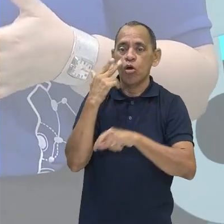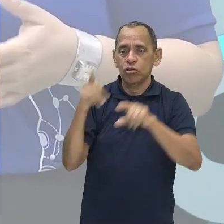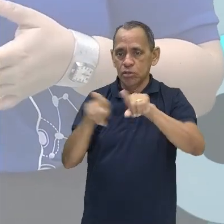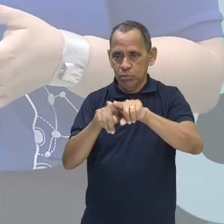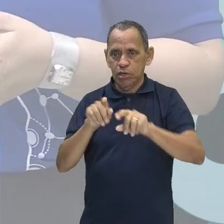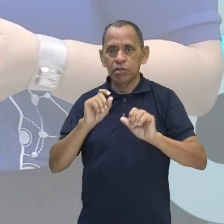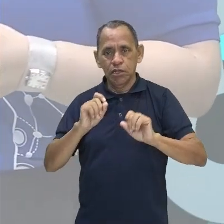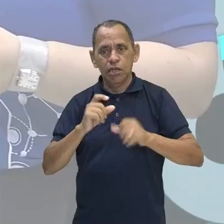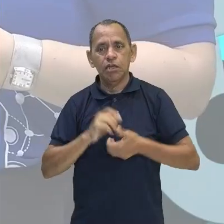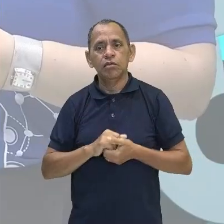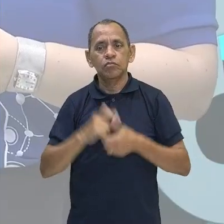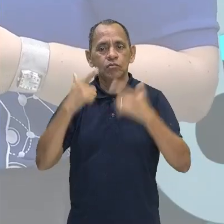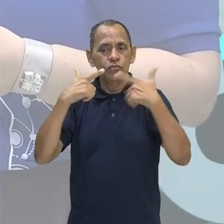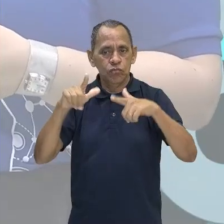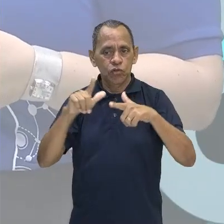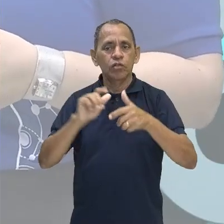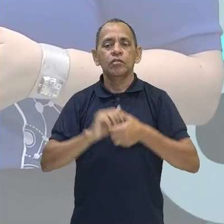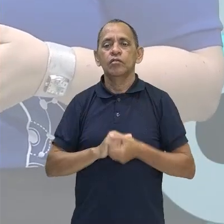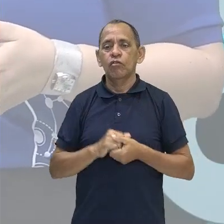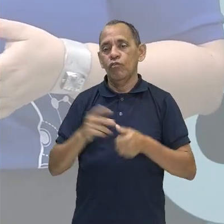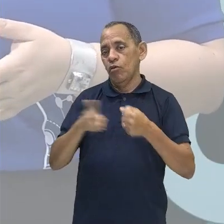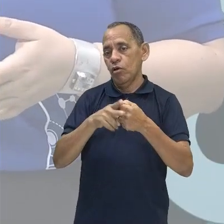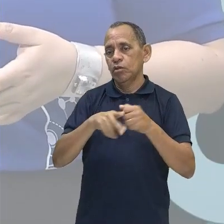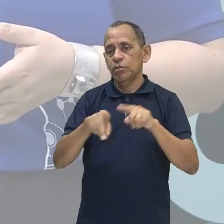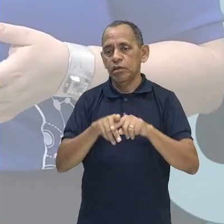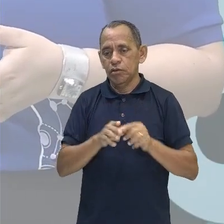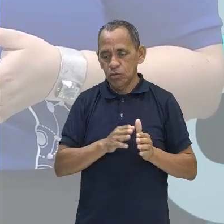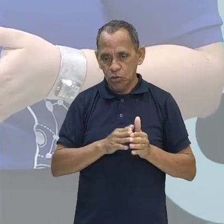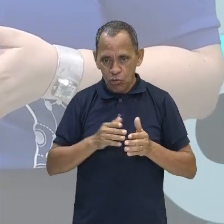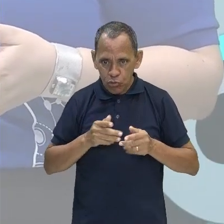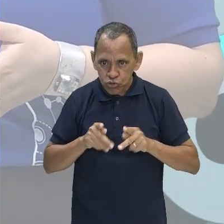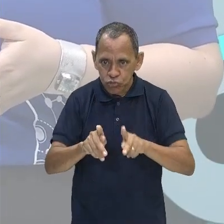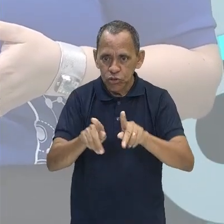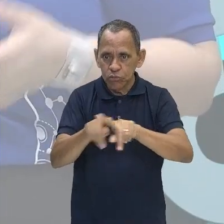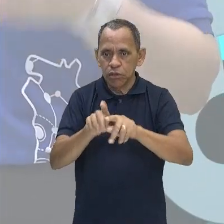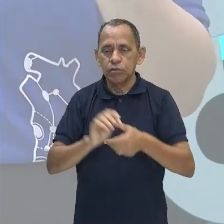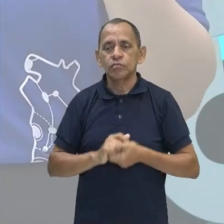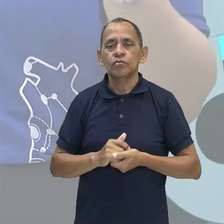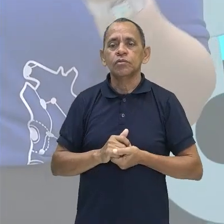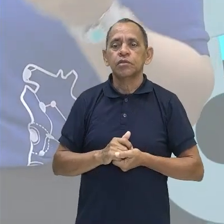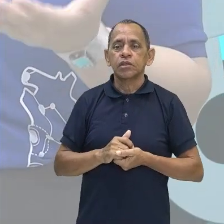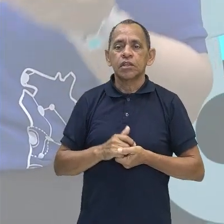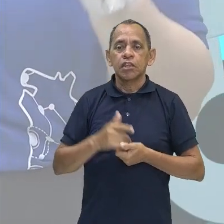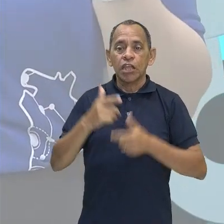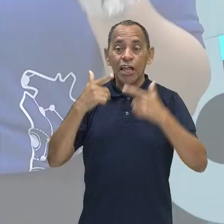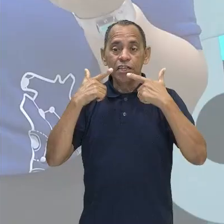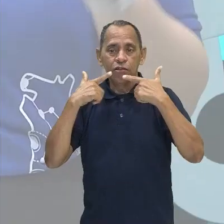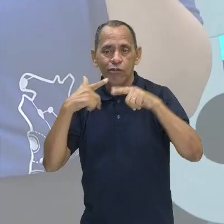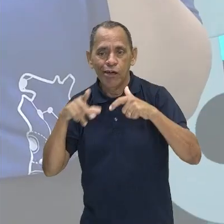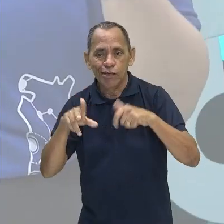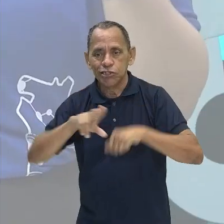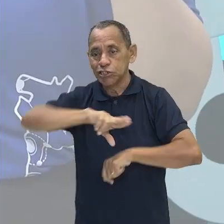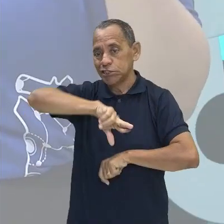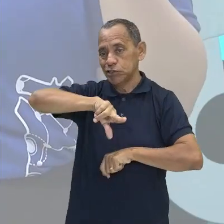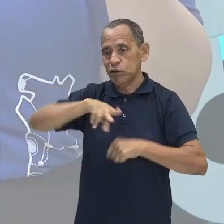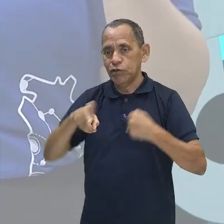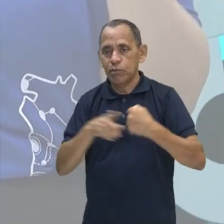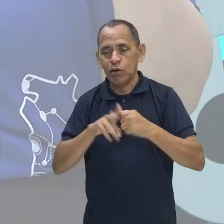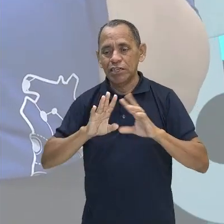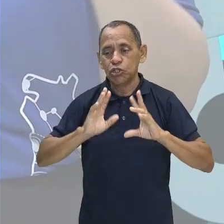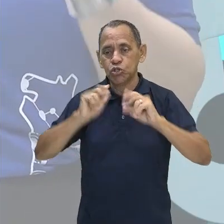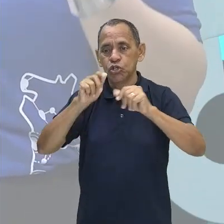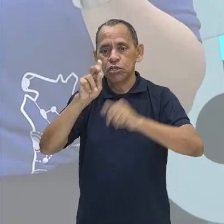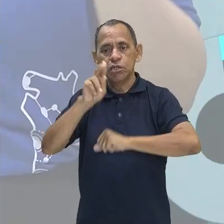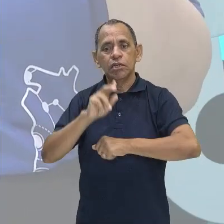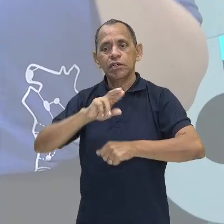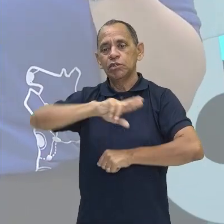ali. Seguindo adiante, a linguagem não verbal, toda aquela que não